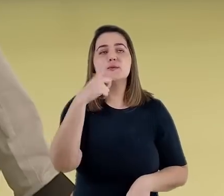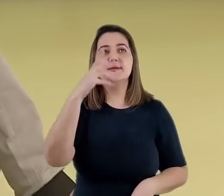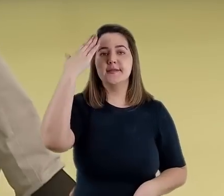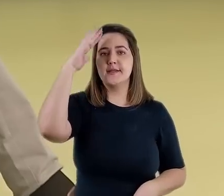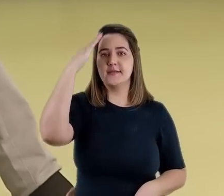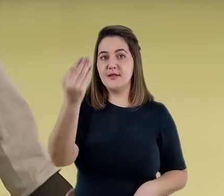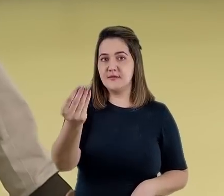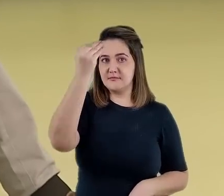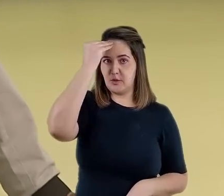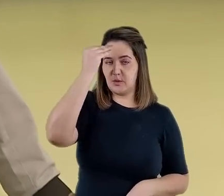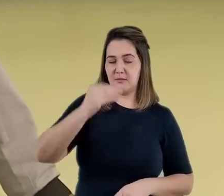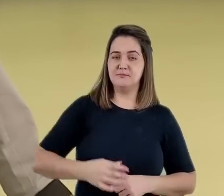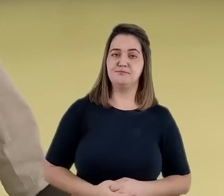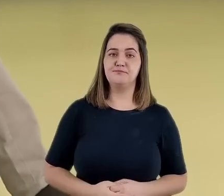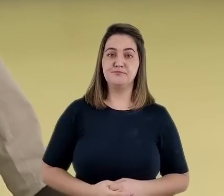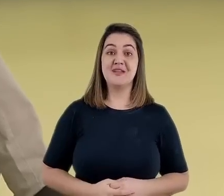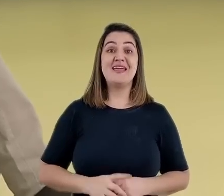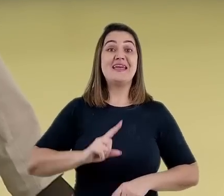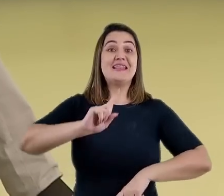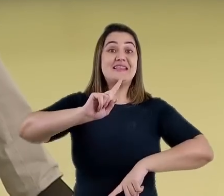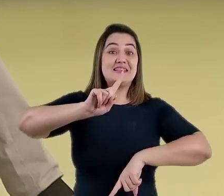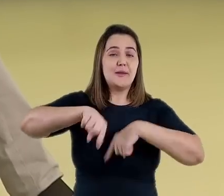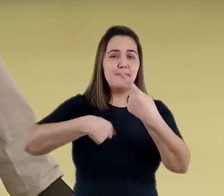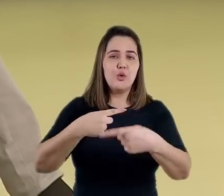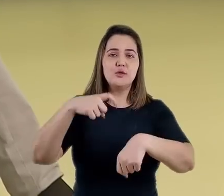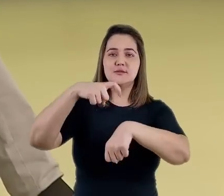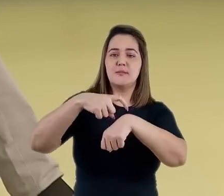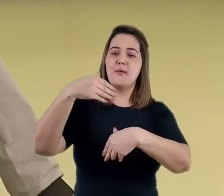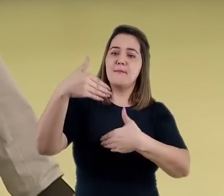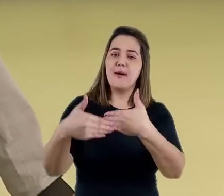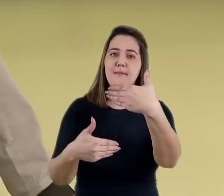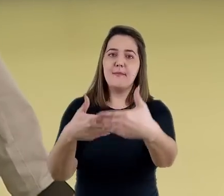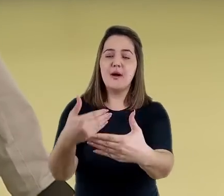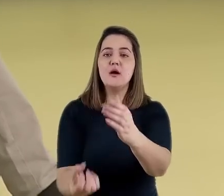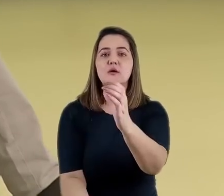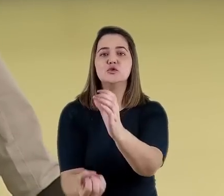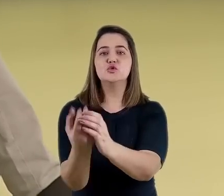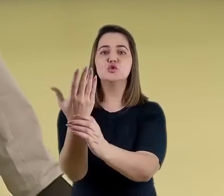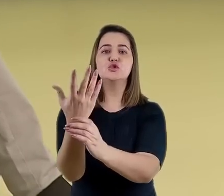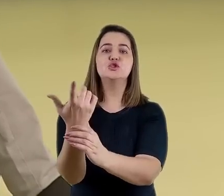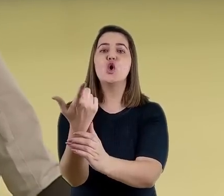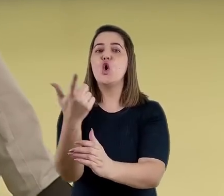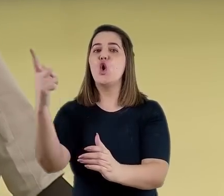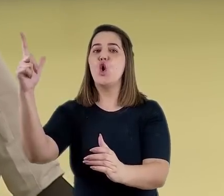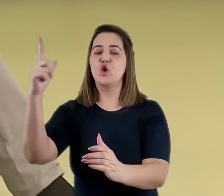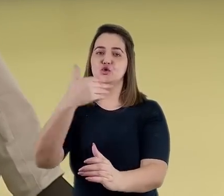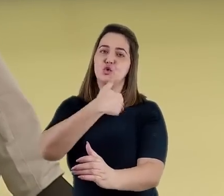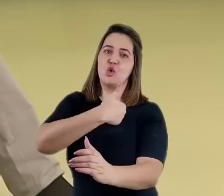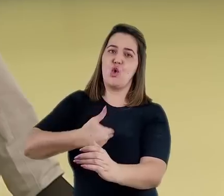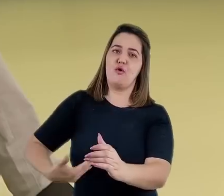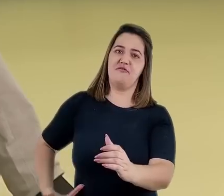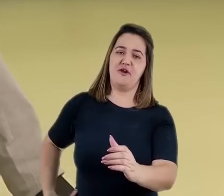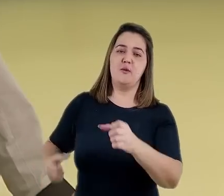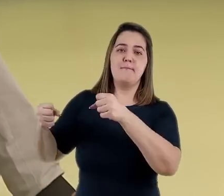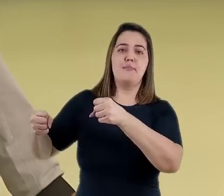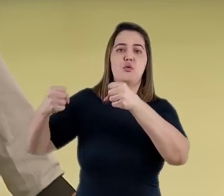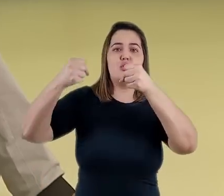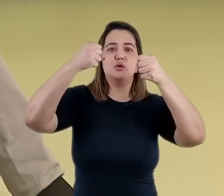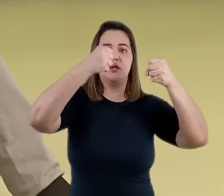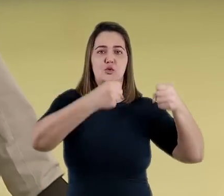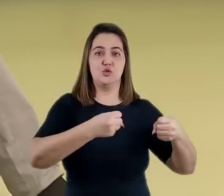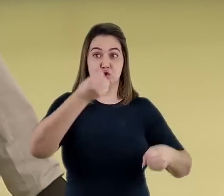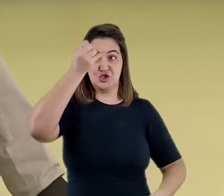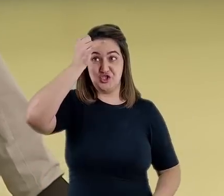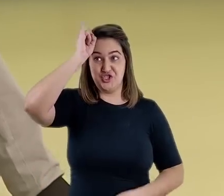nós vemos que depois de todo esse processo é que tem o surgimento do chifre pequeno e a sua correlação com